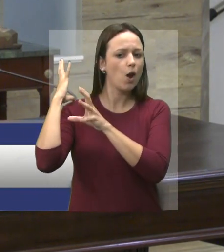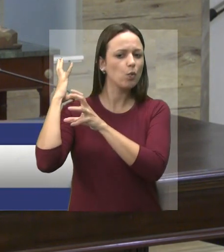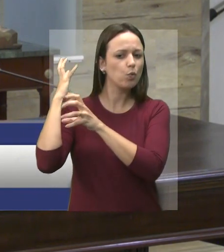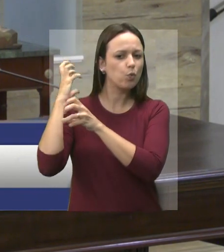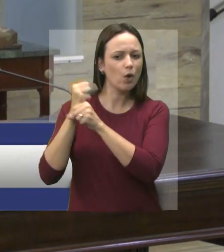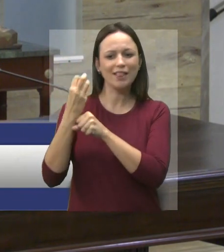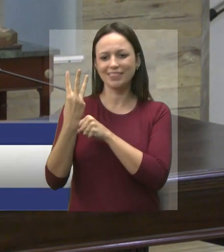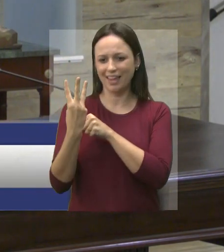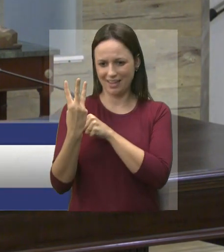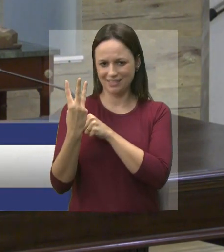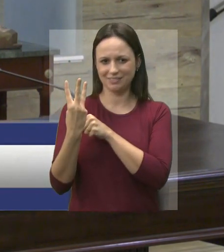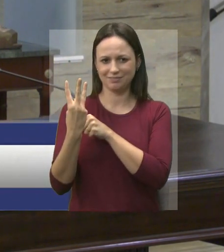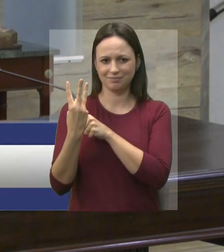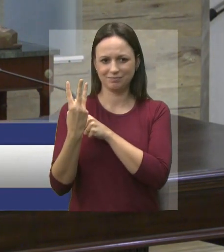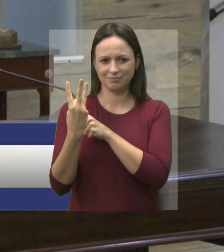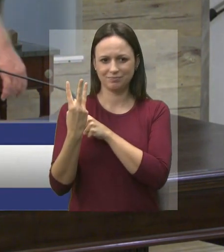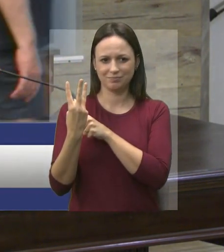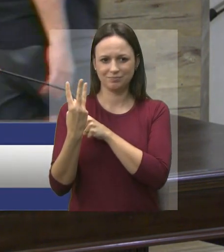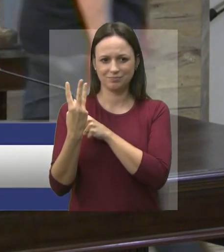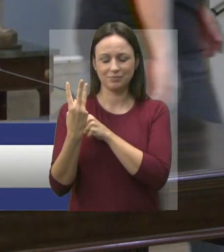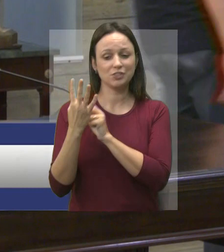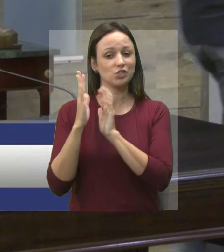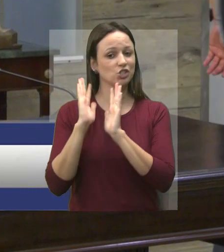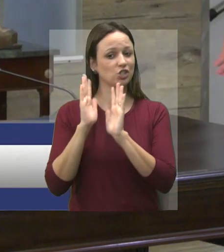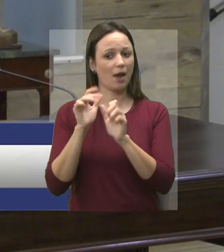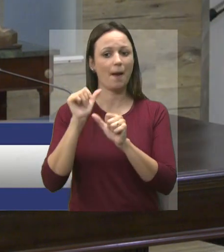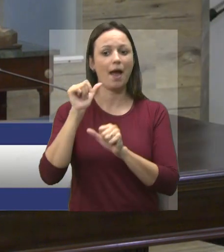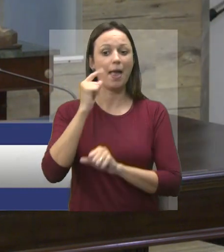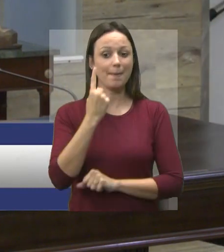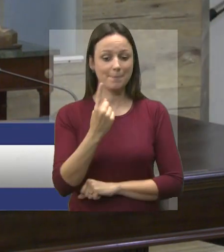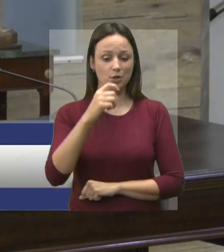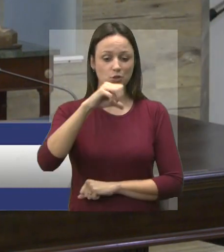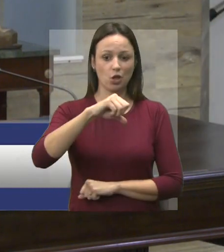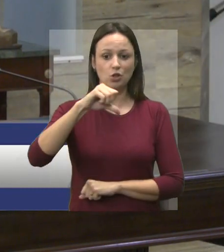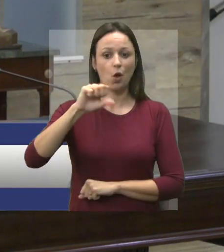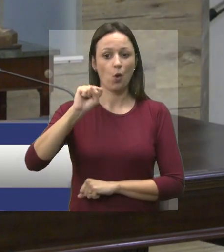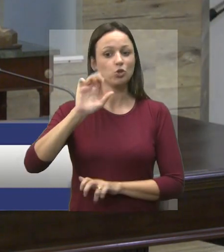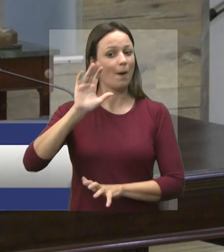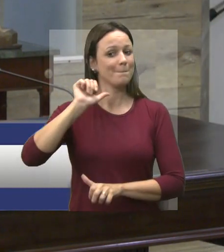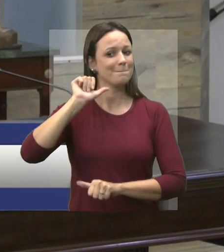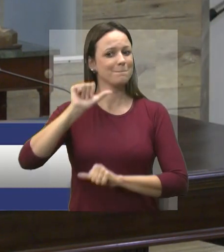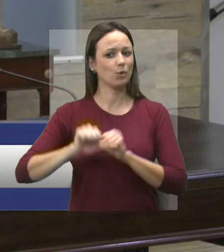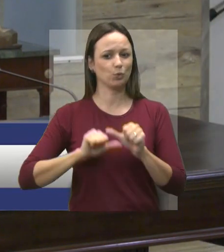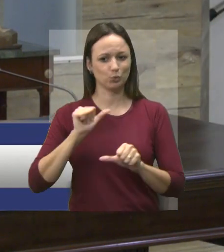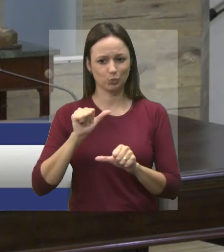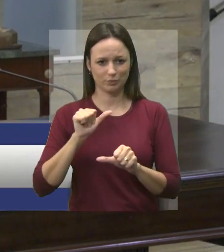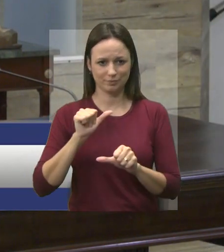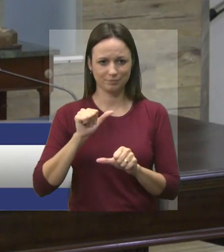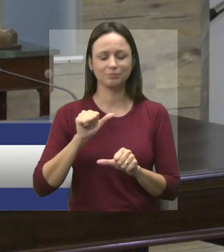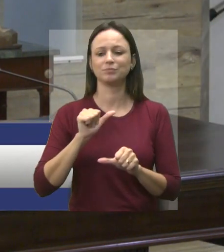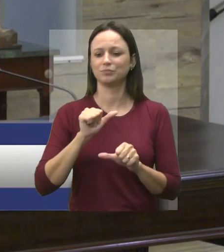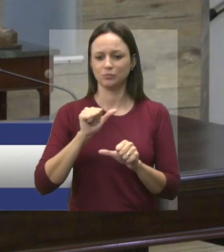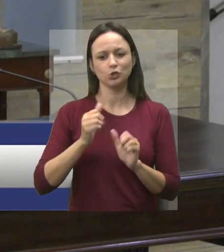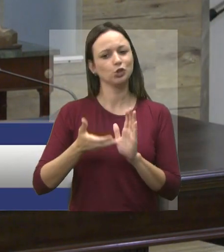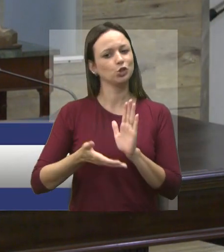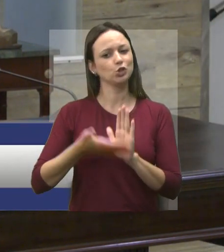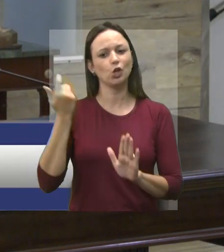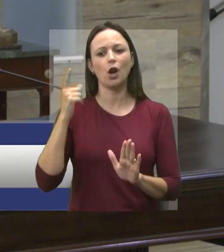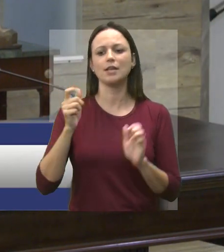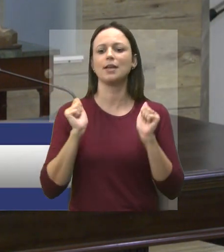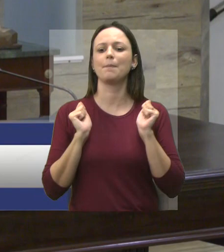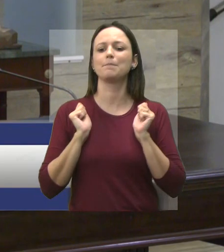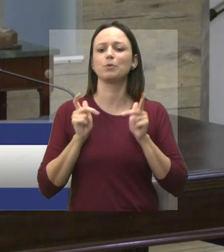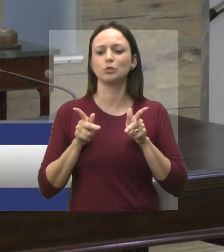já foi alvo de uma profunda mudança em 1998, que extinguiu esse tipo de aposentadoria, que era uma